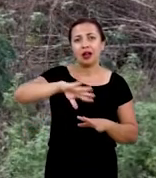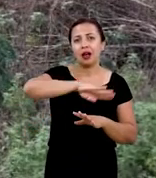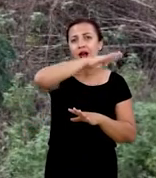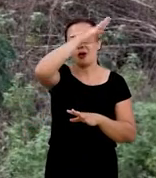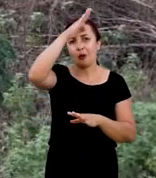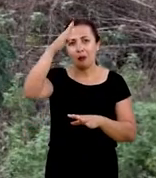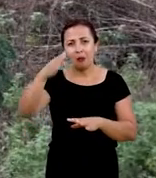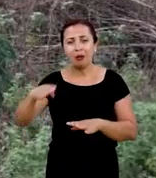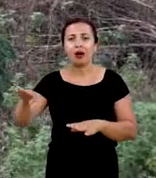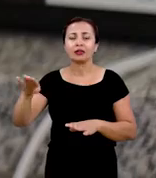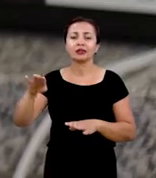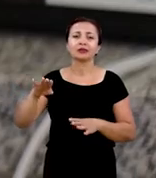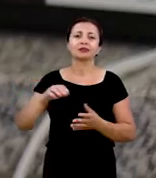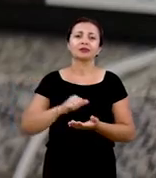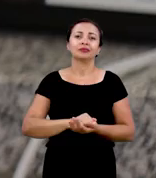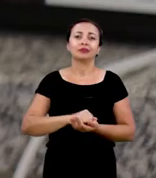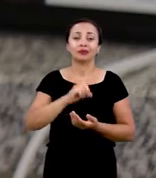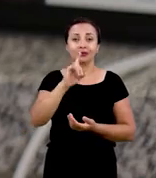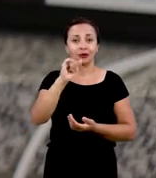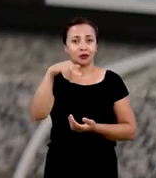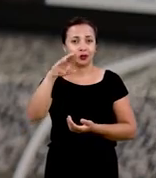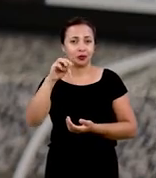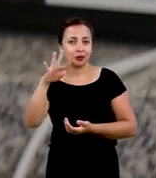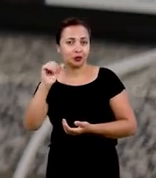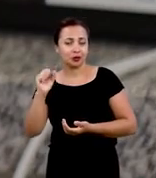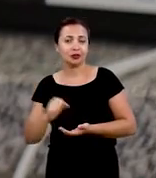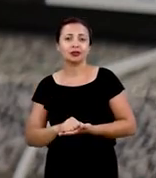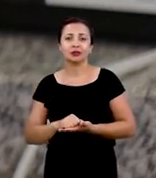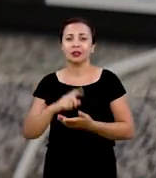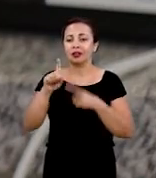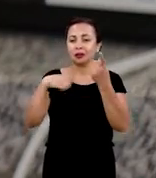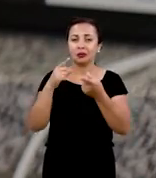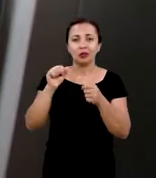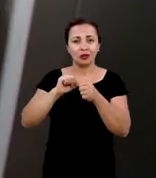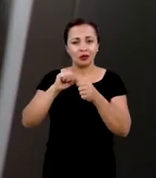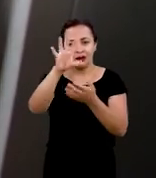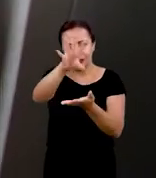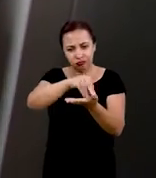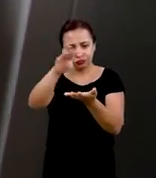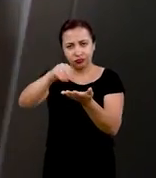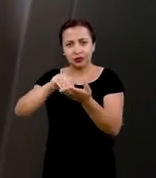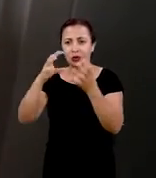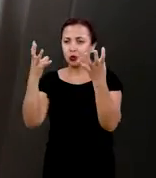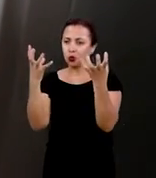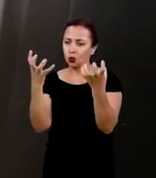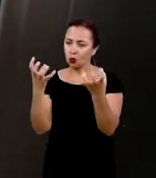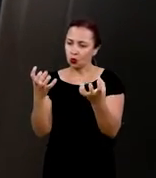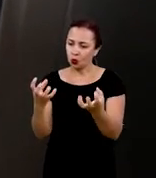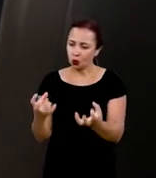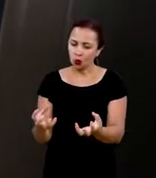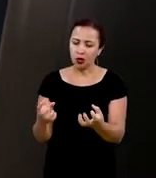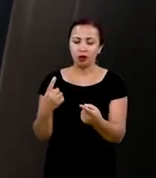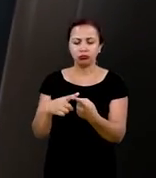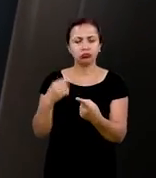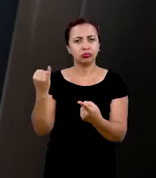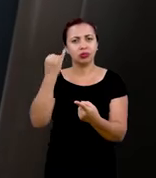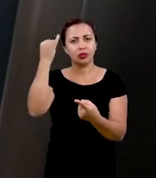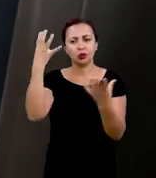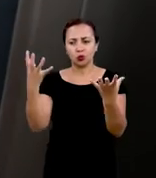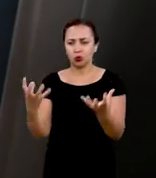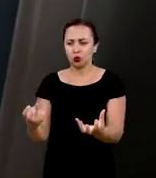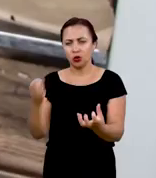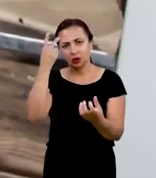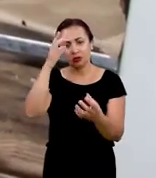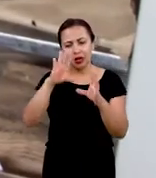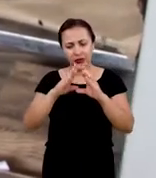na Chapada Diamantina. Depois dessa etapa de coleta, a gente faz a secagem desse material, porque é importante secar, para a gente poder